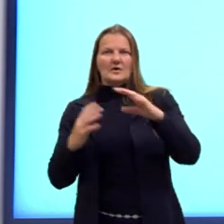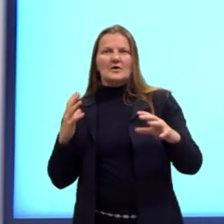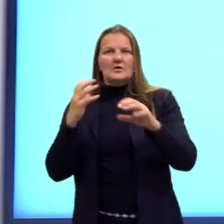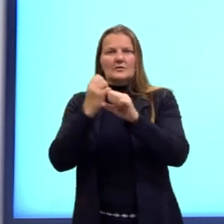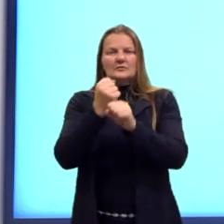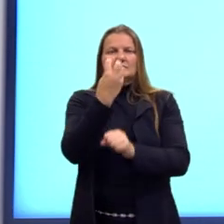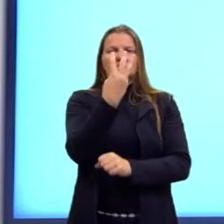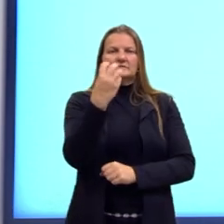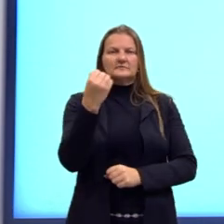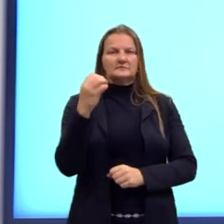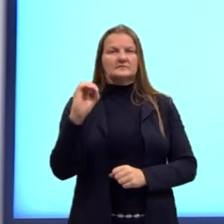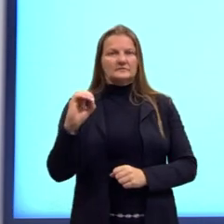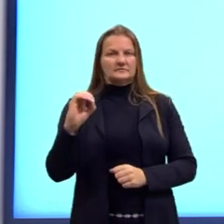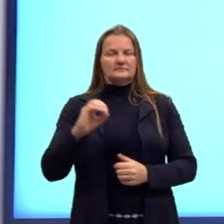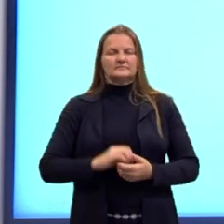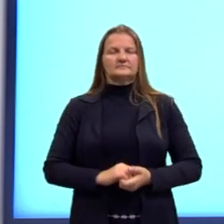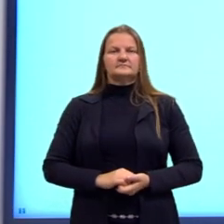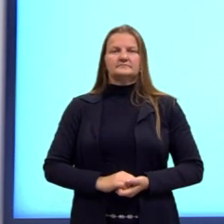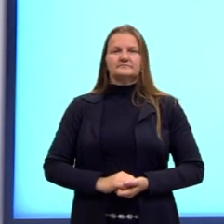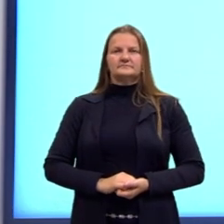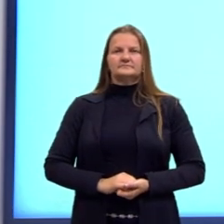360 graus